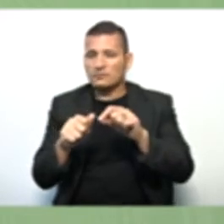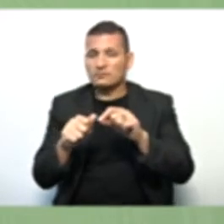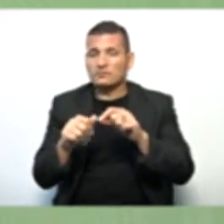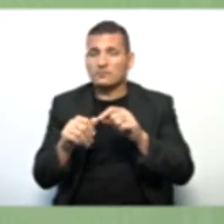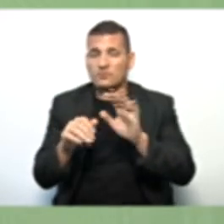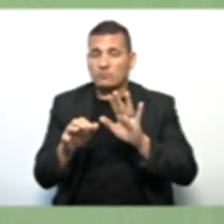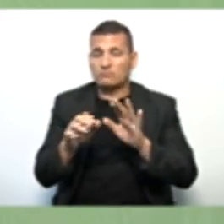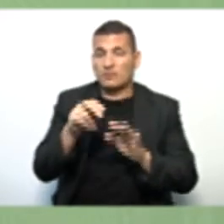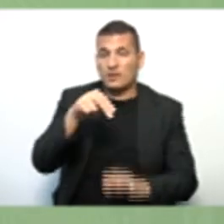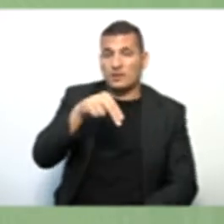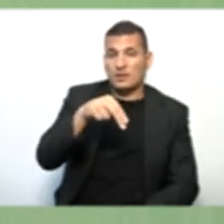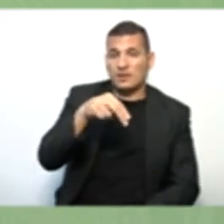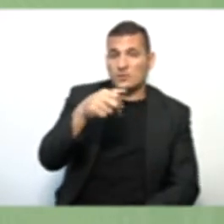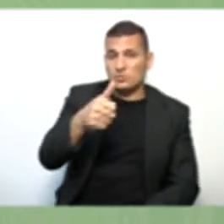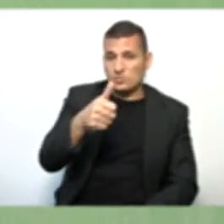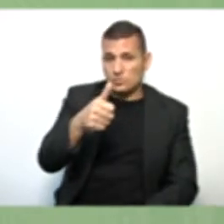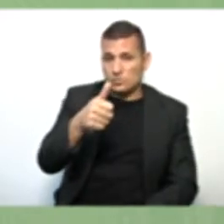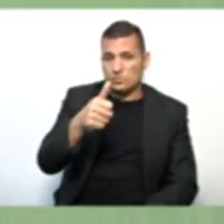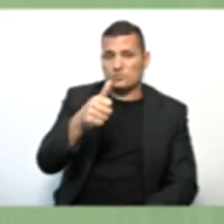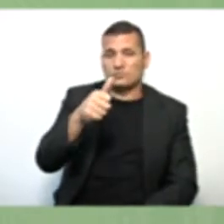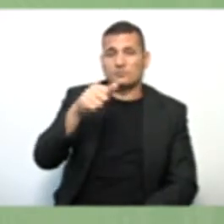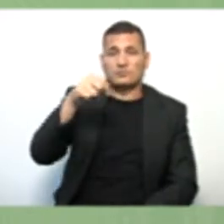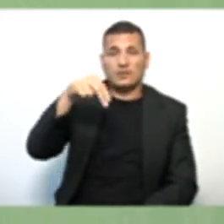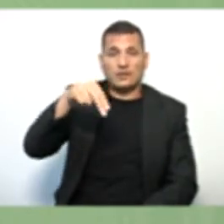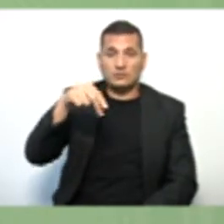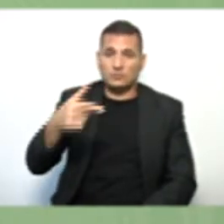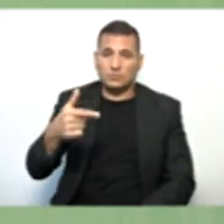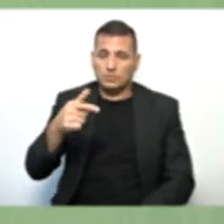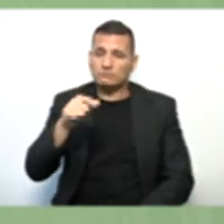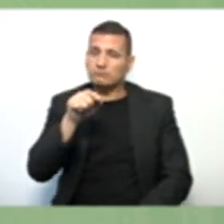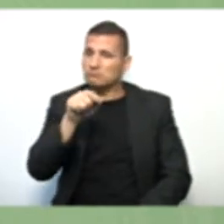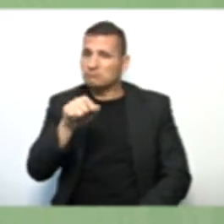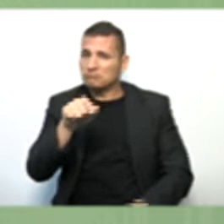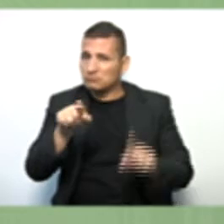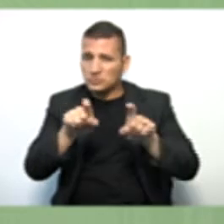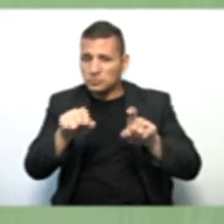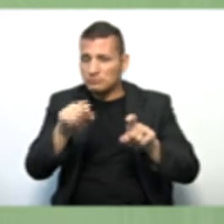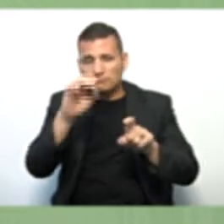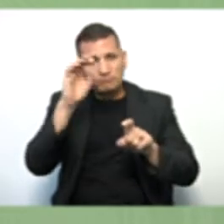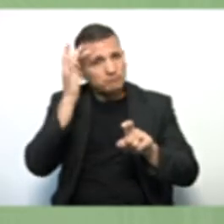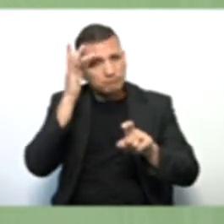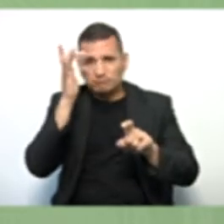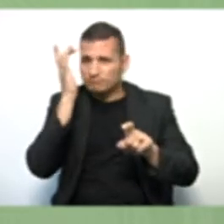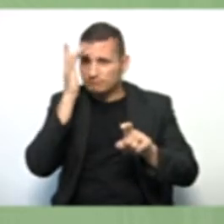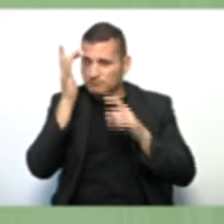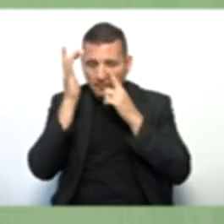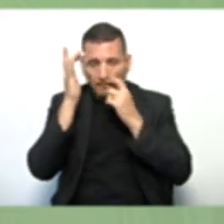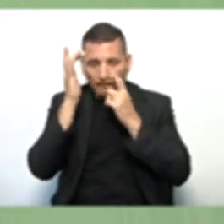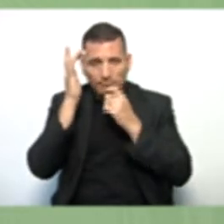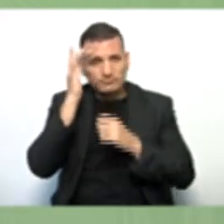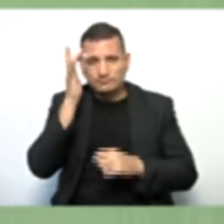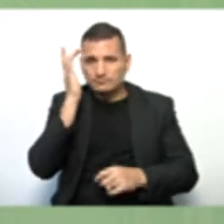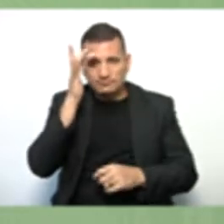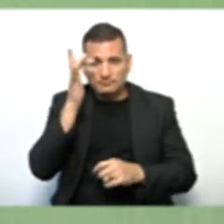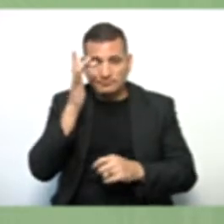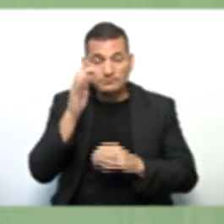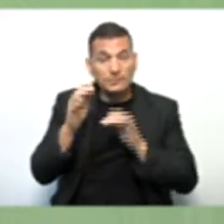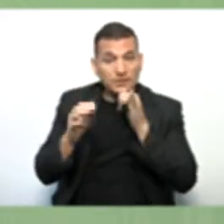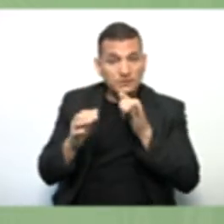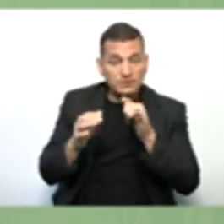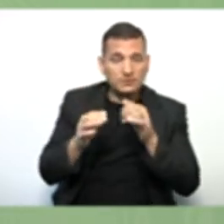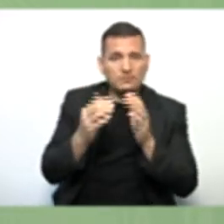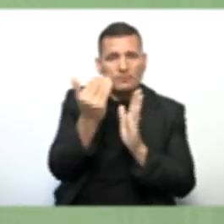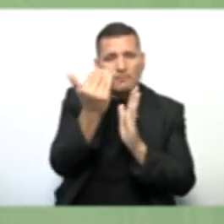usuário entrou, tá? É importante a gente ressaltar que quando a gente vai fazer um programa, a gente não vai fazer um cálculo